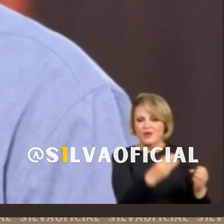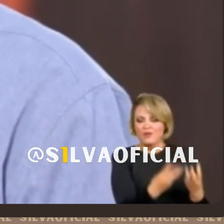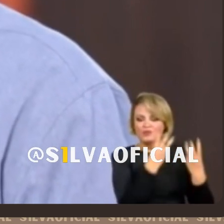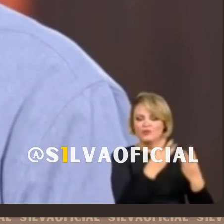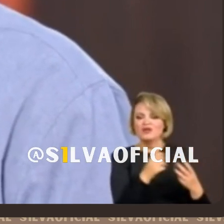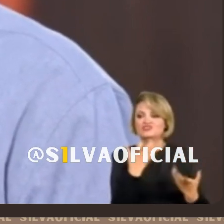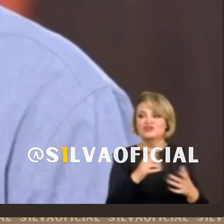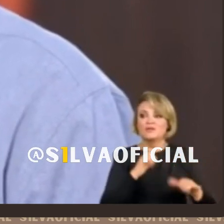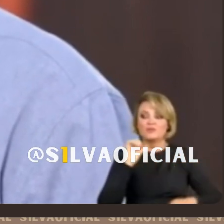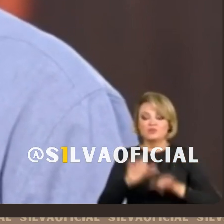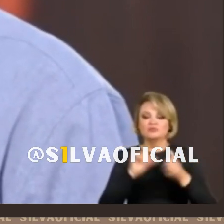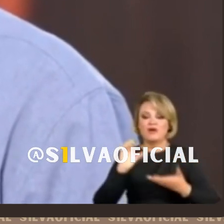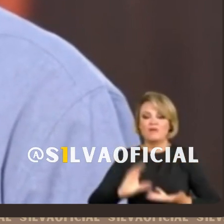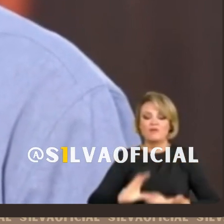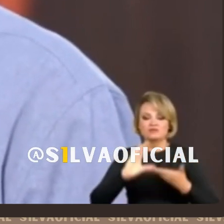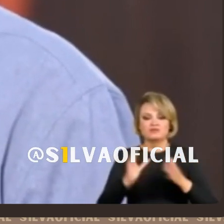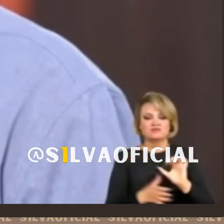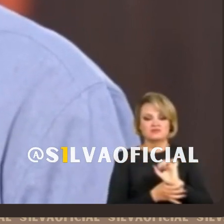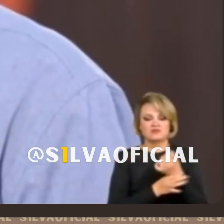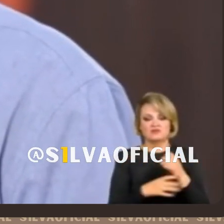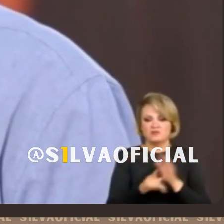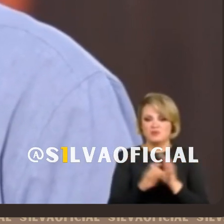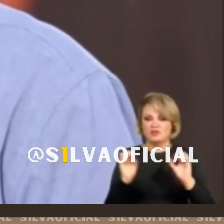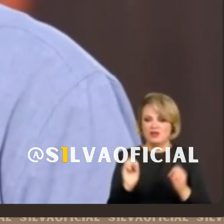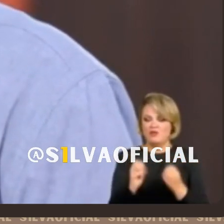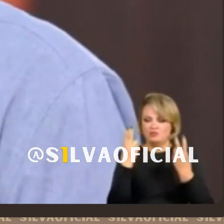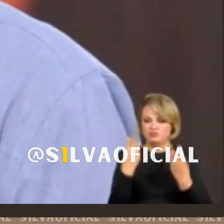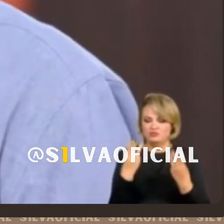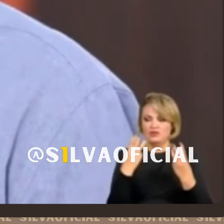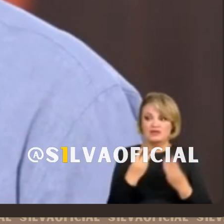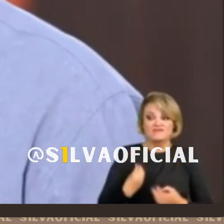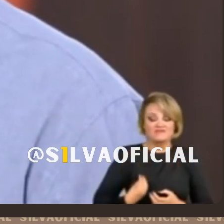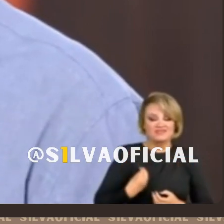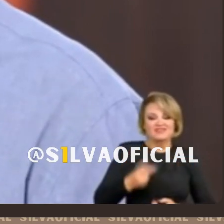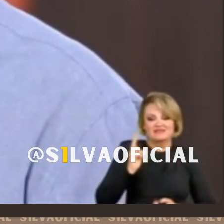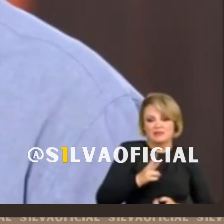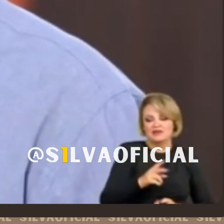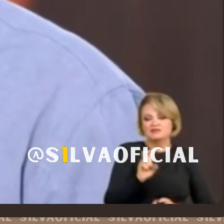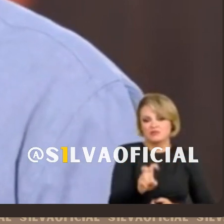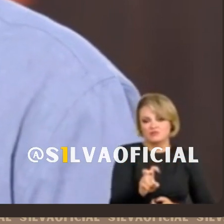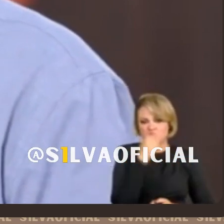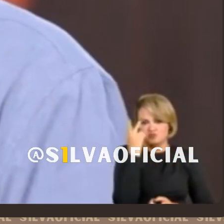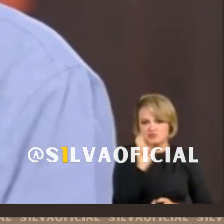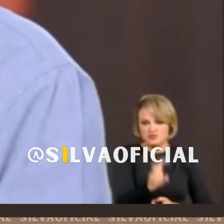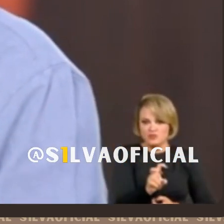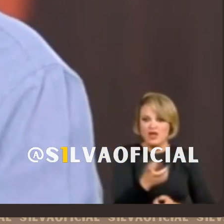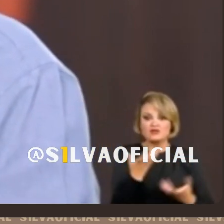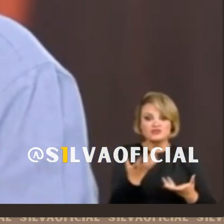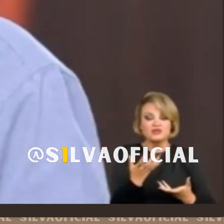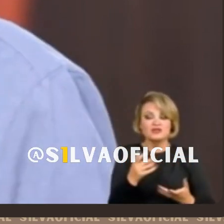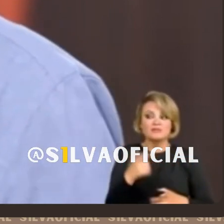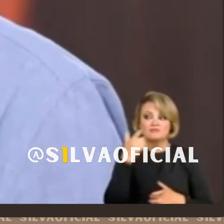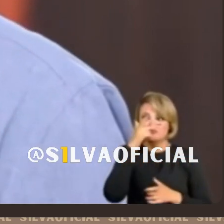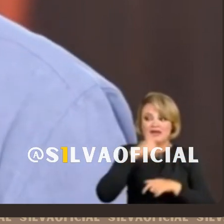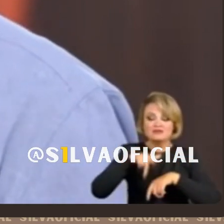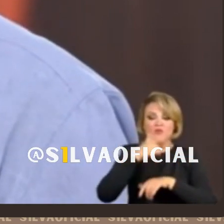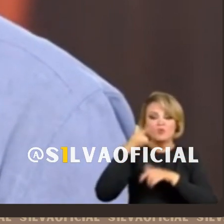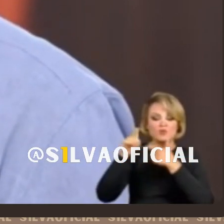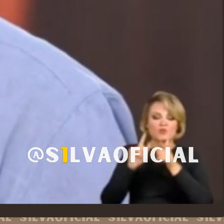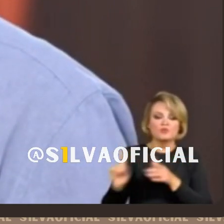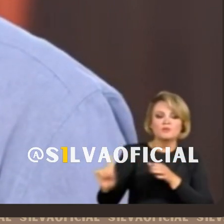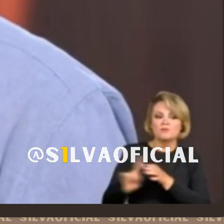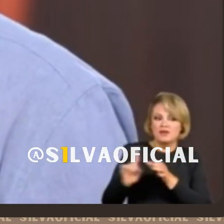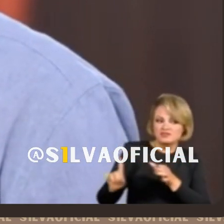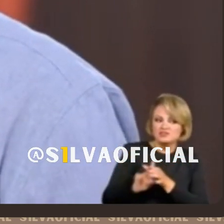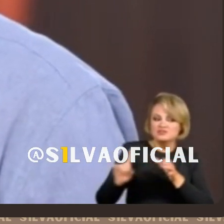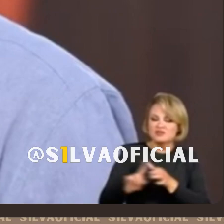membros permanentes, que são 5, sabe? E nós queremos que entre outros países, para poder dar mais... Sabe, representatividade da